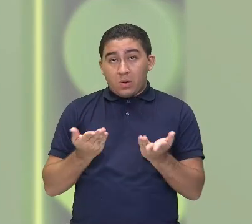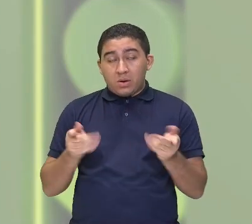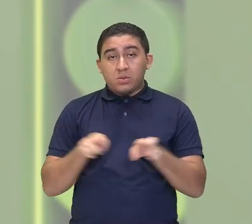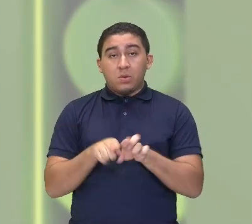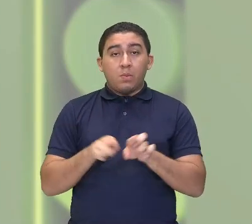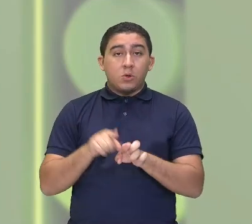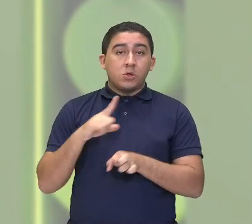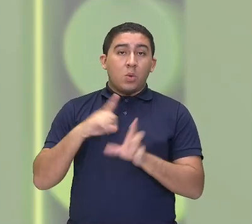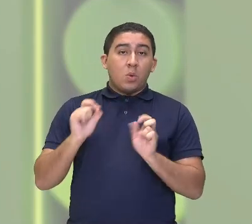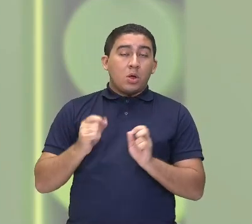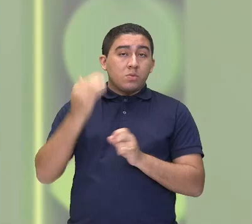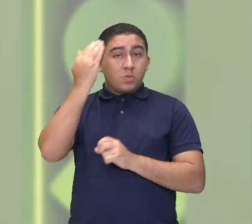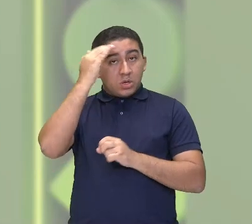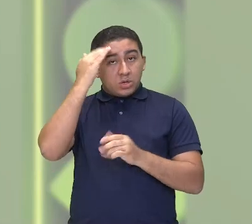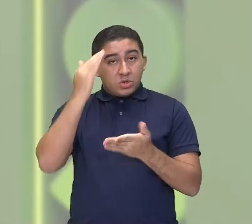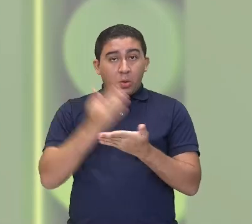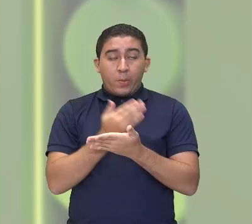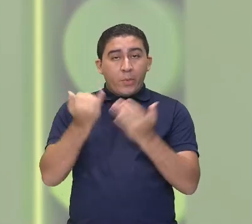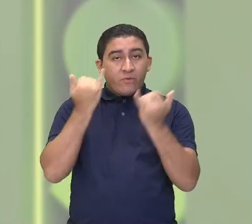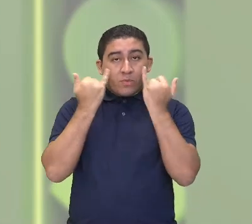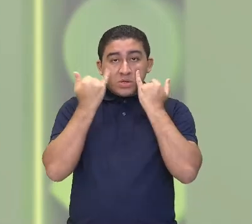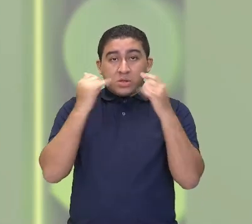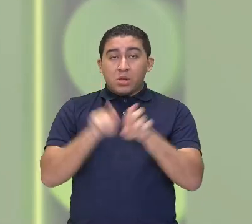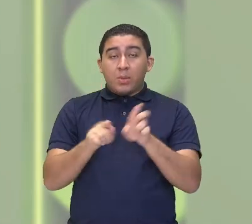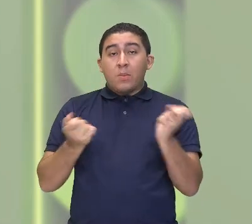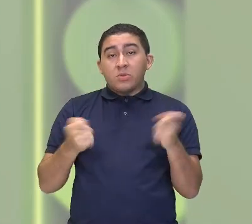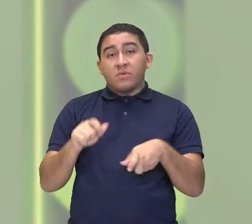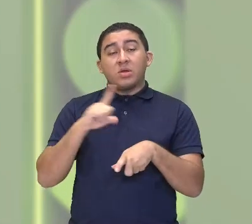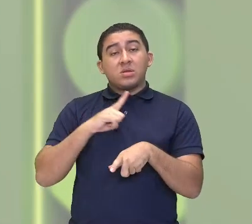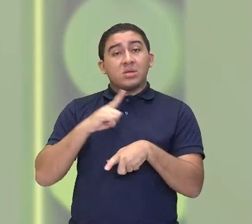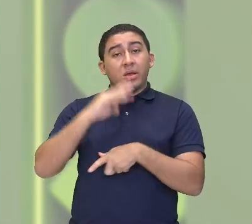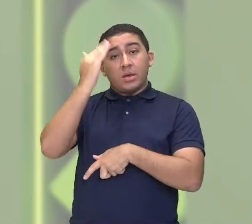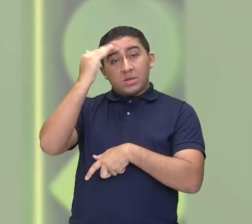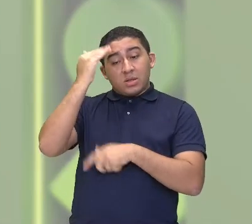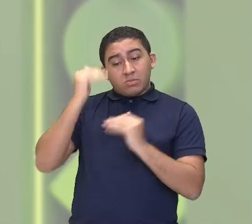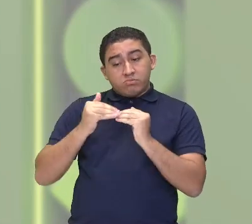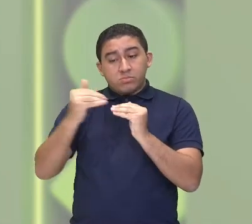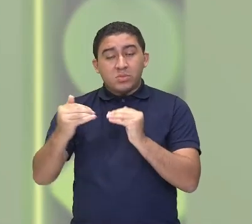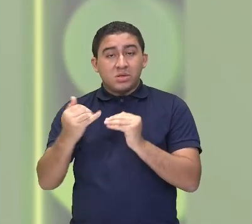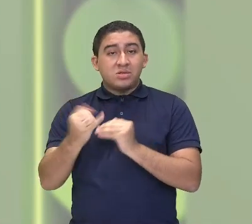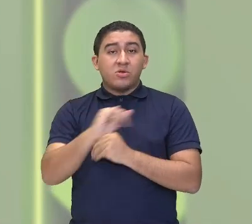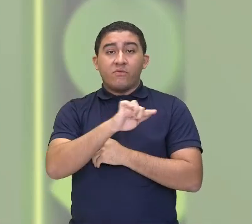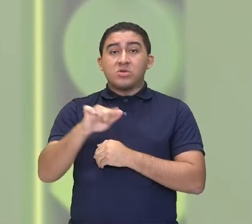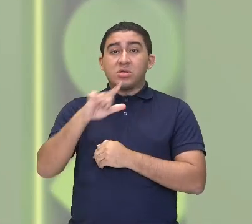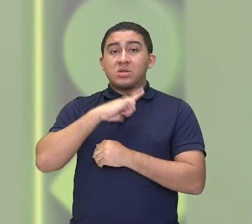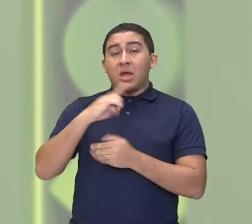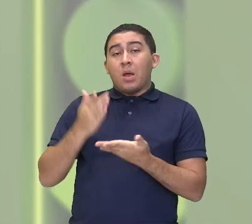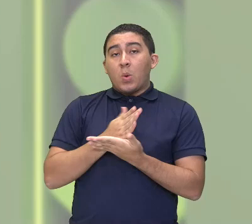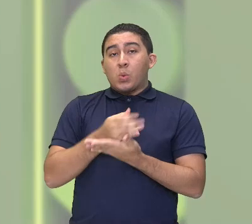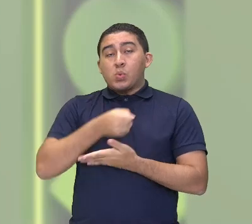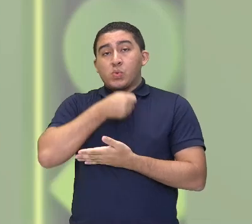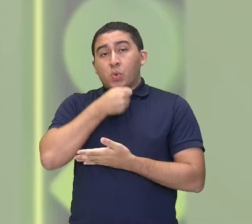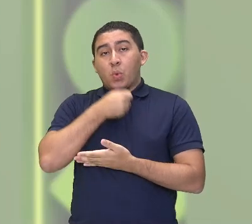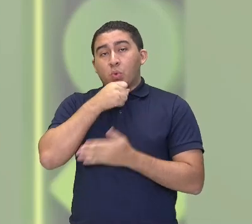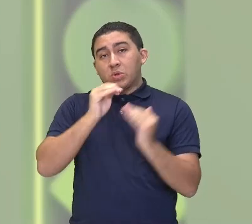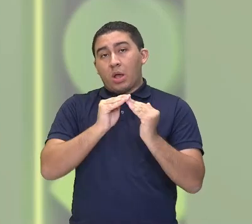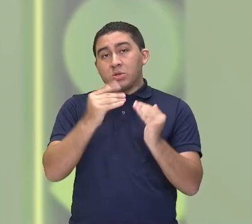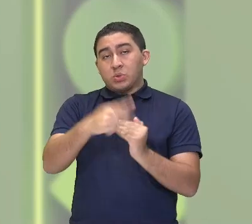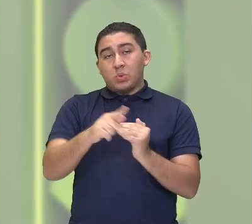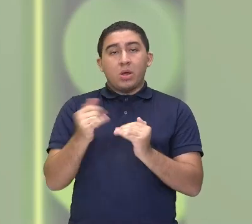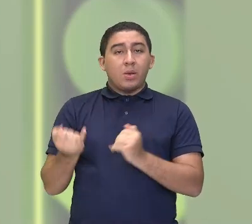ali absorvido algumas informações e possam repassar também essas informações, caso vocês tenham ali um idoso em casa, por exemplo. É